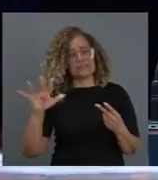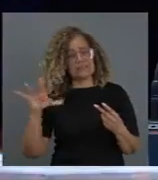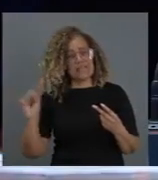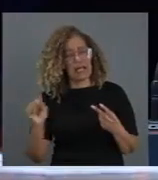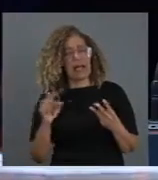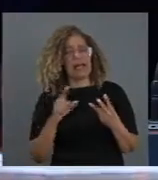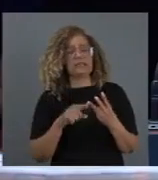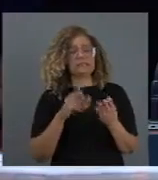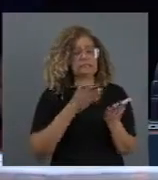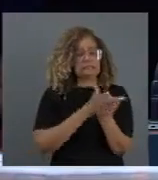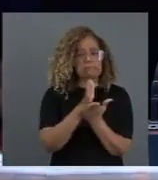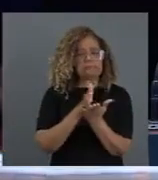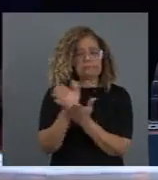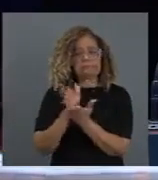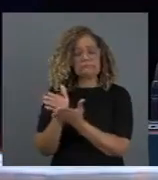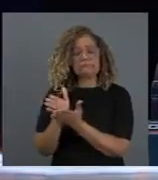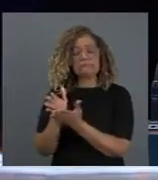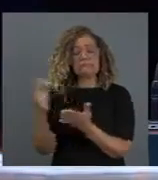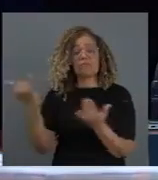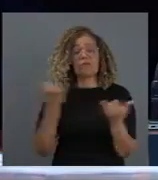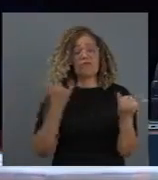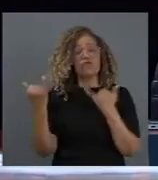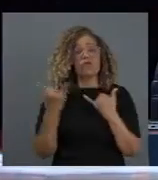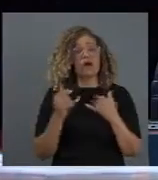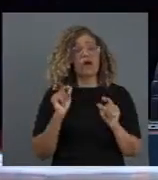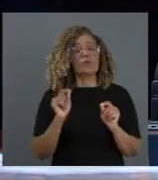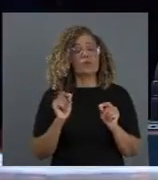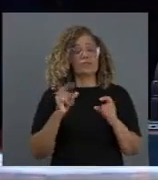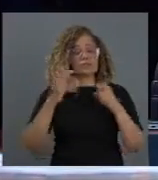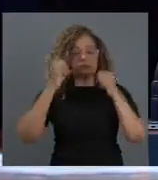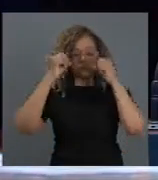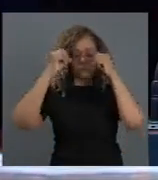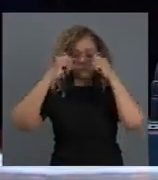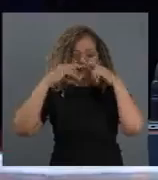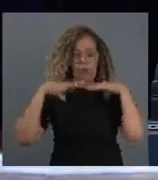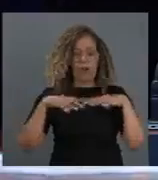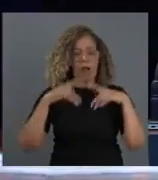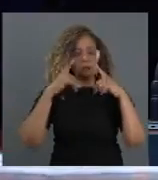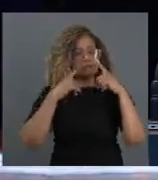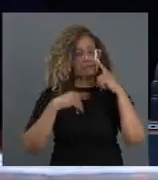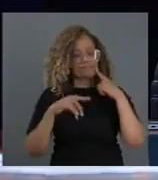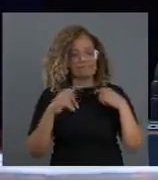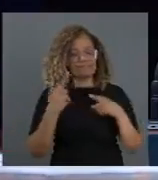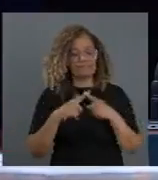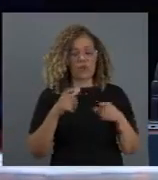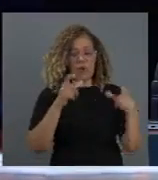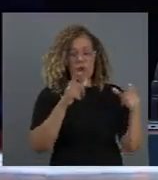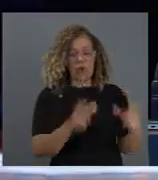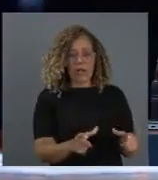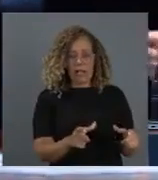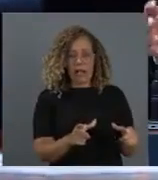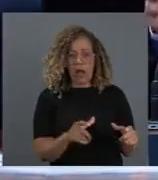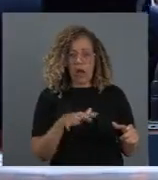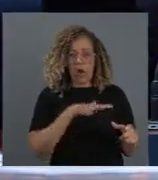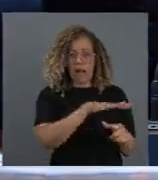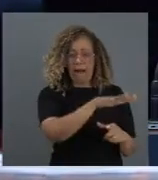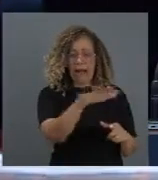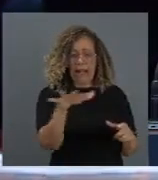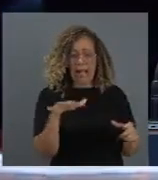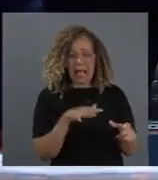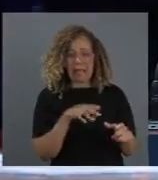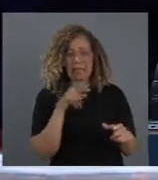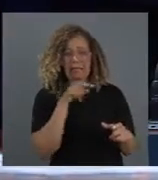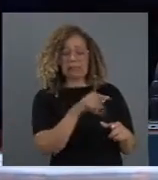a declaração que eles nos fizeram é de qualquer um chorar. Tivemos uma propriedade onde ele nos dizia, aqui era a